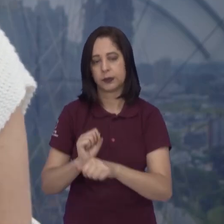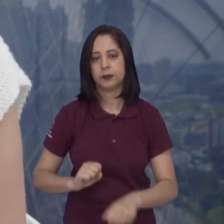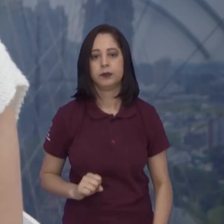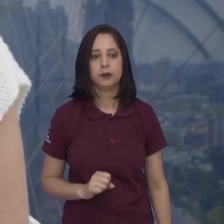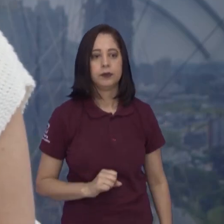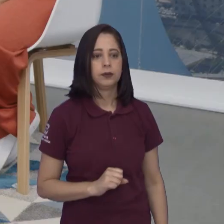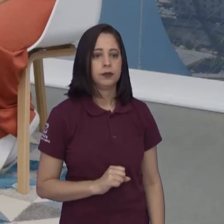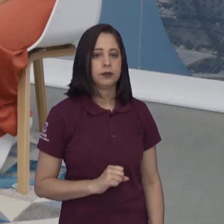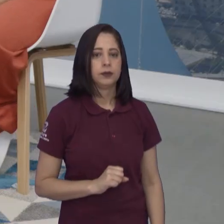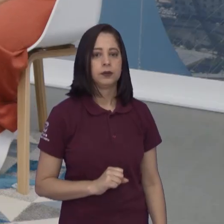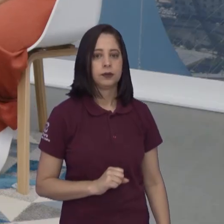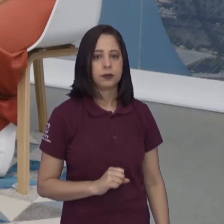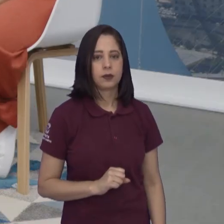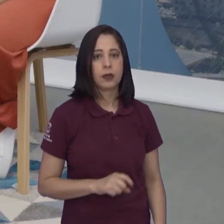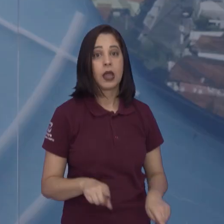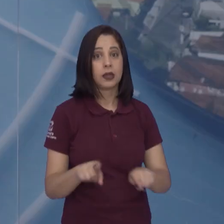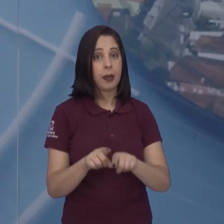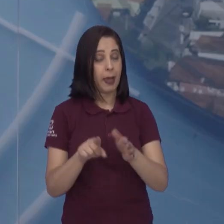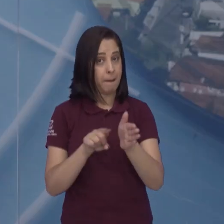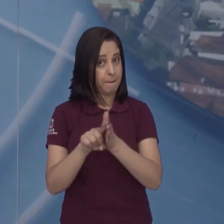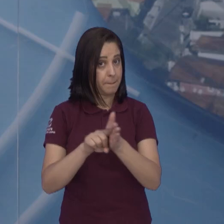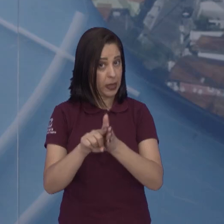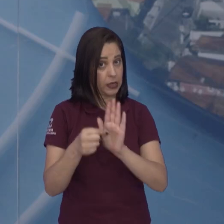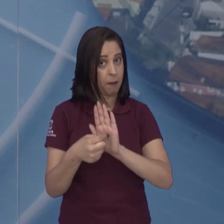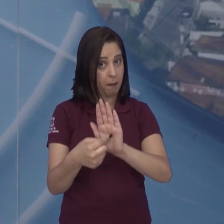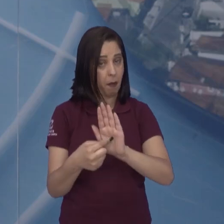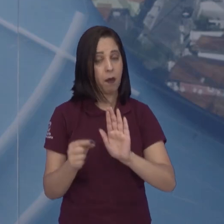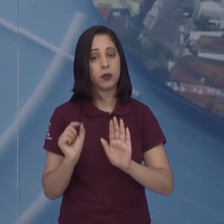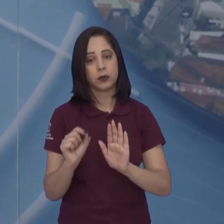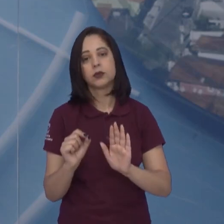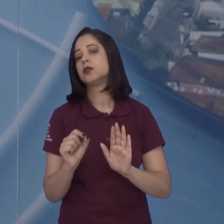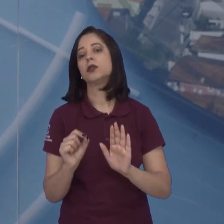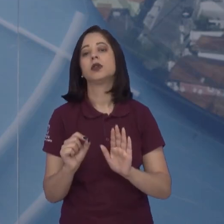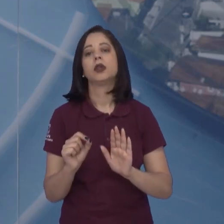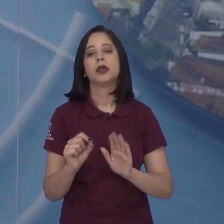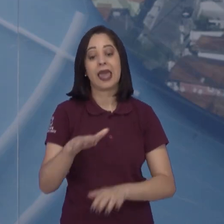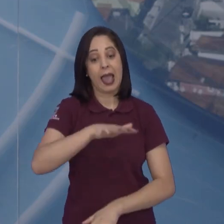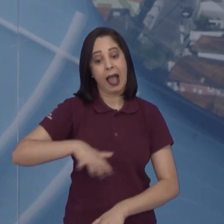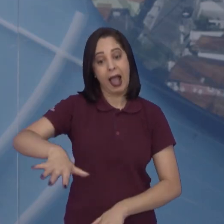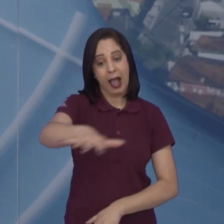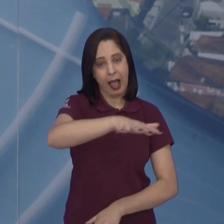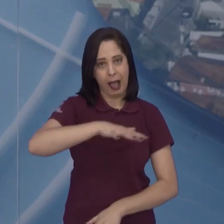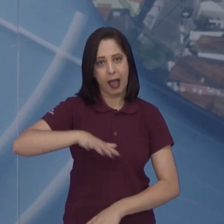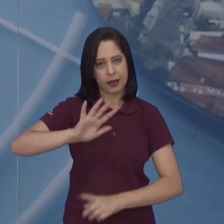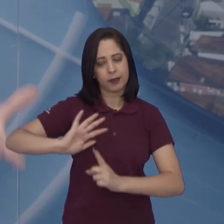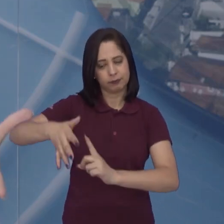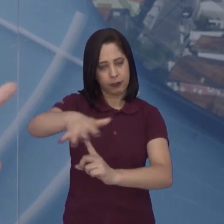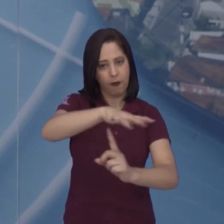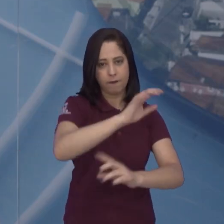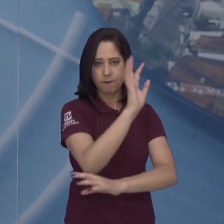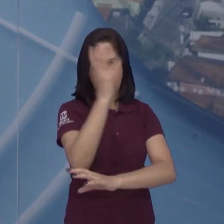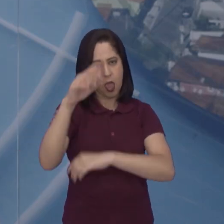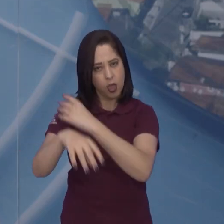edifício. Até saiu uma pesquisa recente de áreas verdes, né, aqui em São José, e